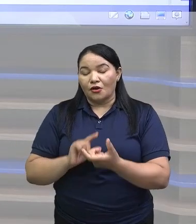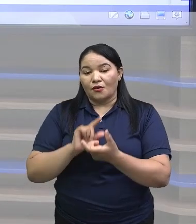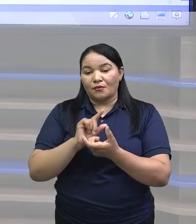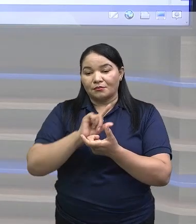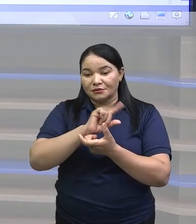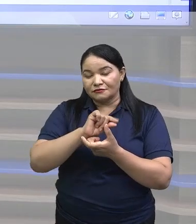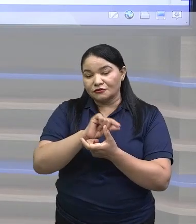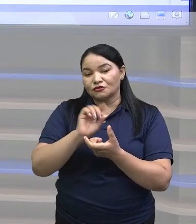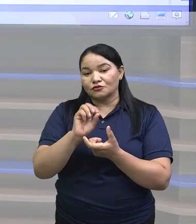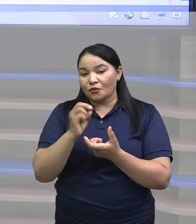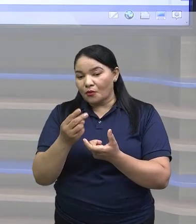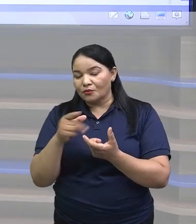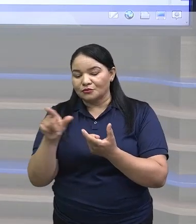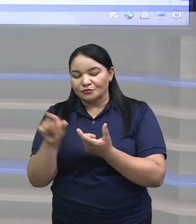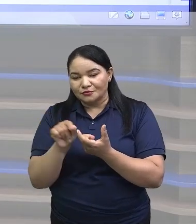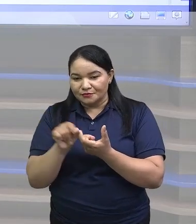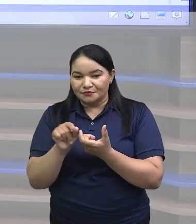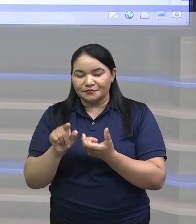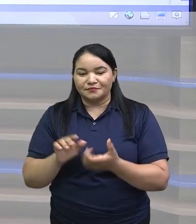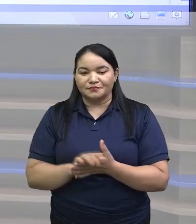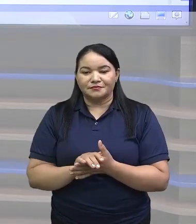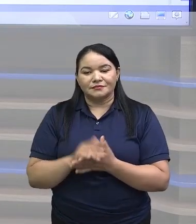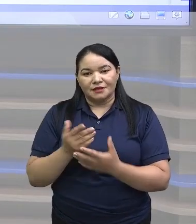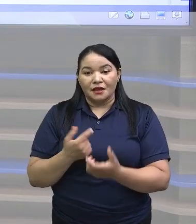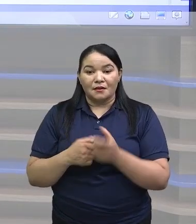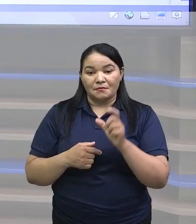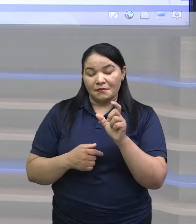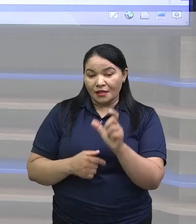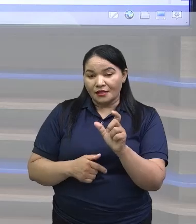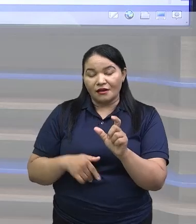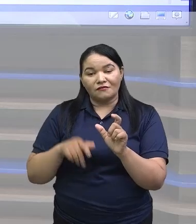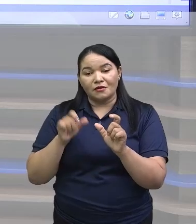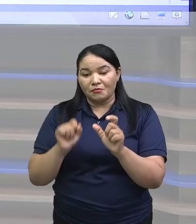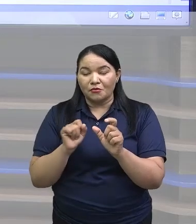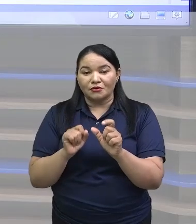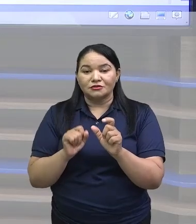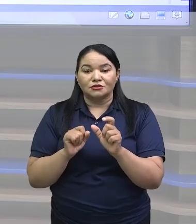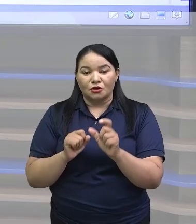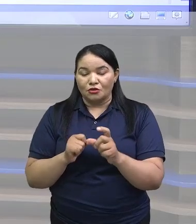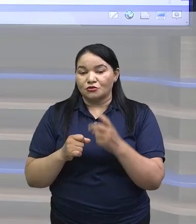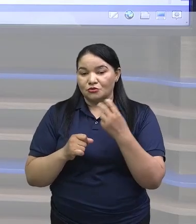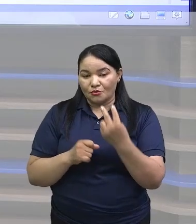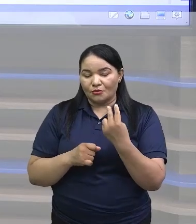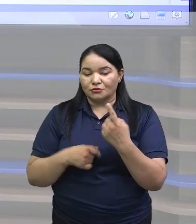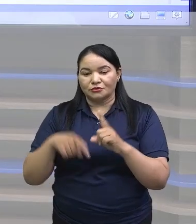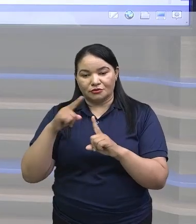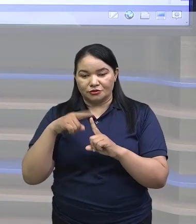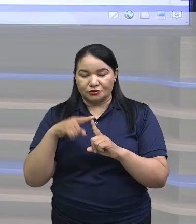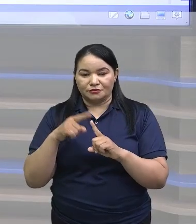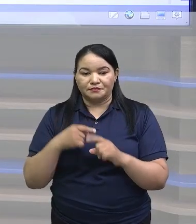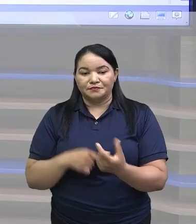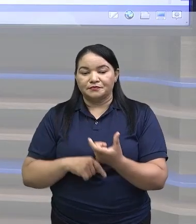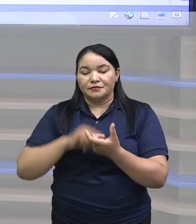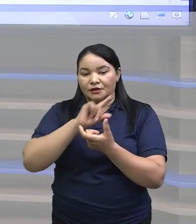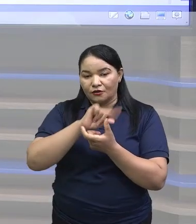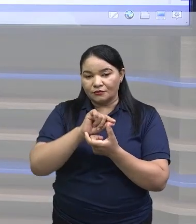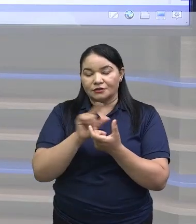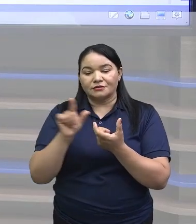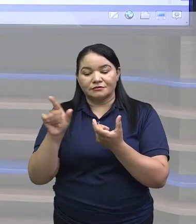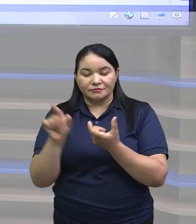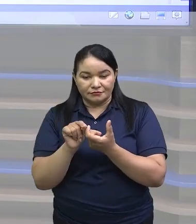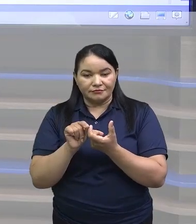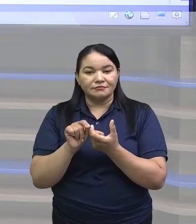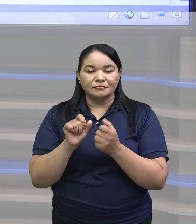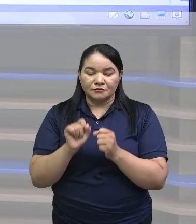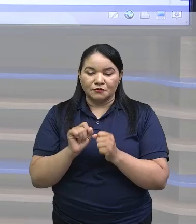ou sufixos. E é claro, uma palavra ela pode também ser formada pelas duas formas, né? Tanto pelo prefixo quanto pelo